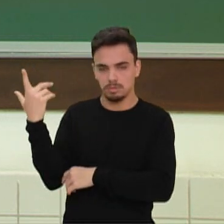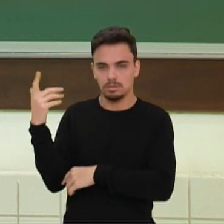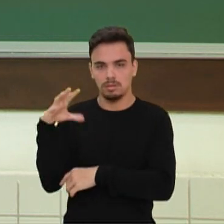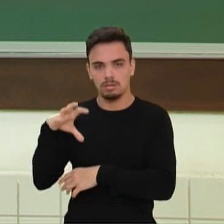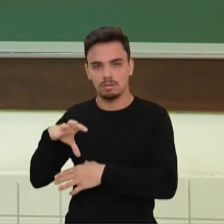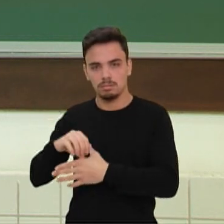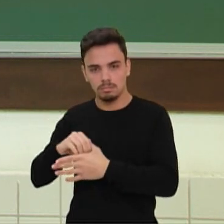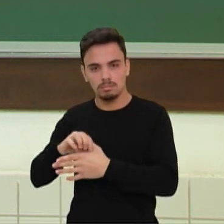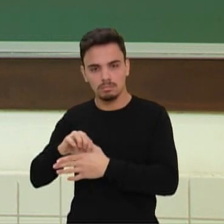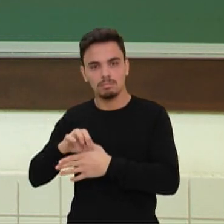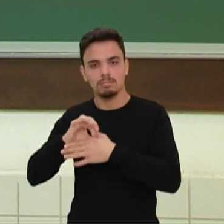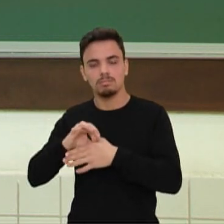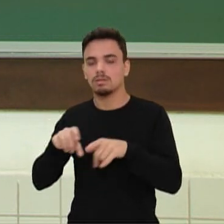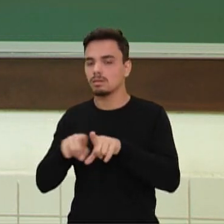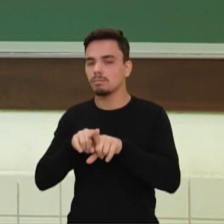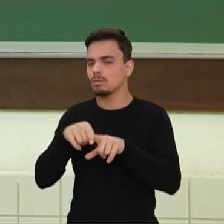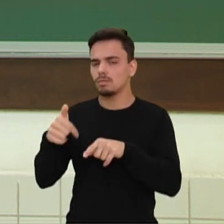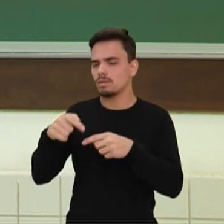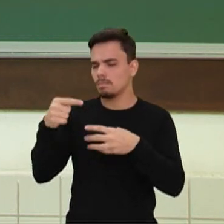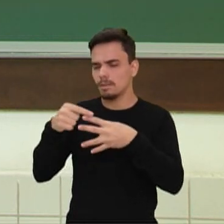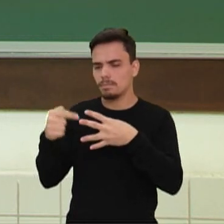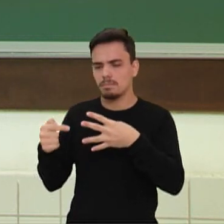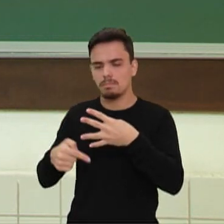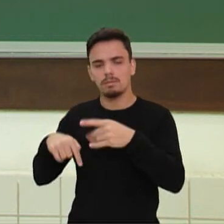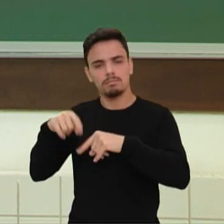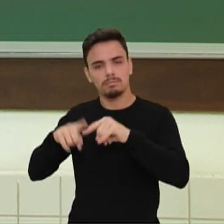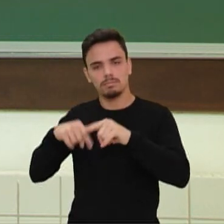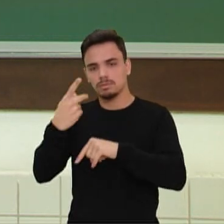outra, todos os objetos que você tem aí na tua casa